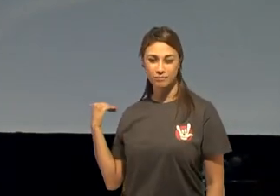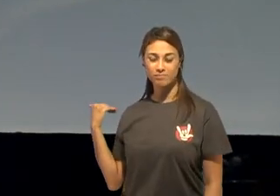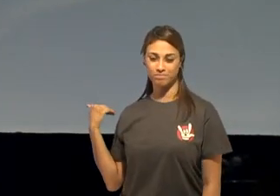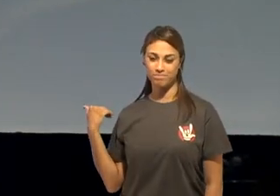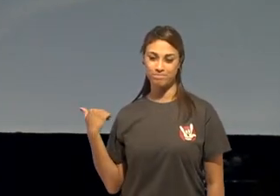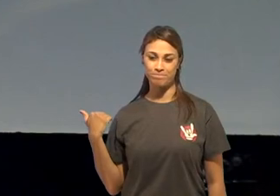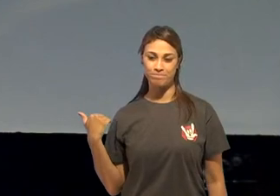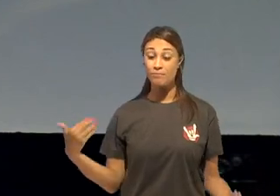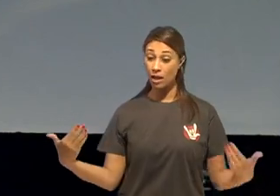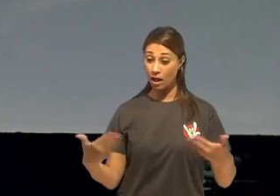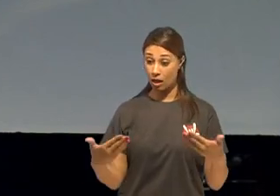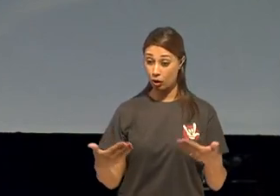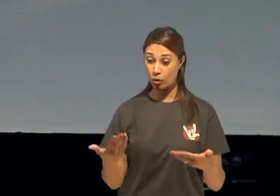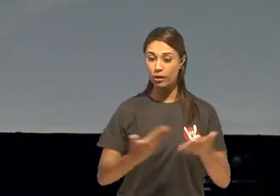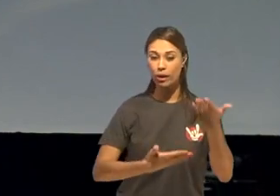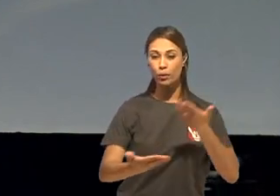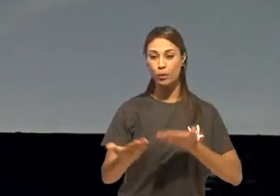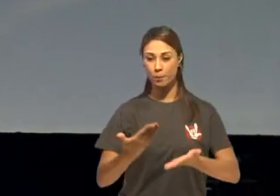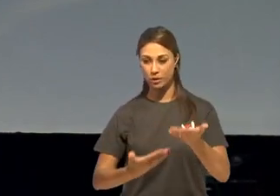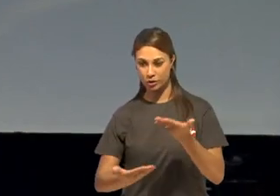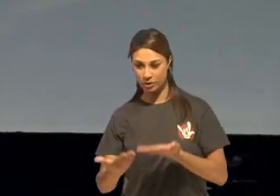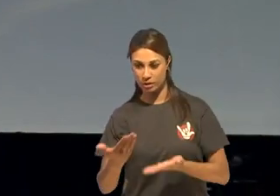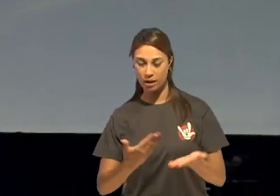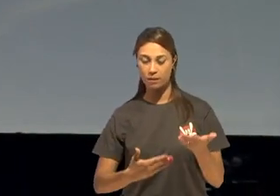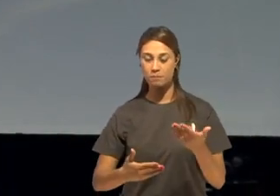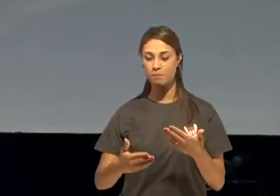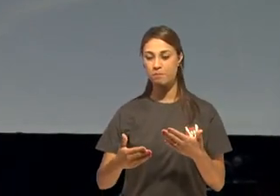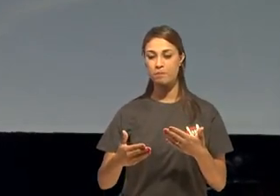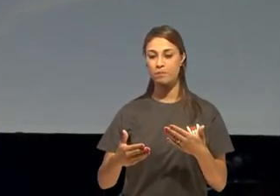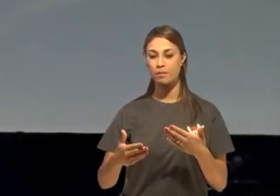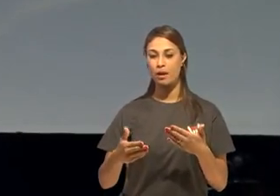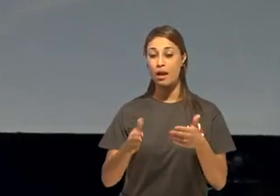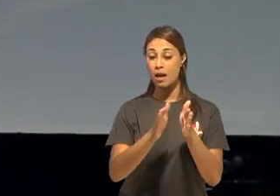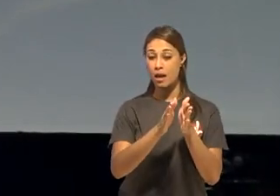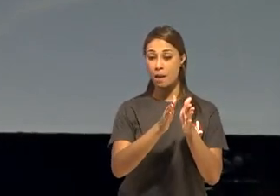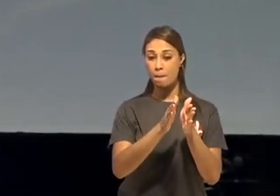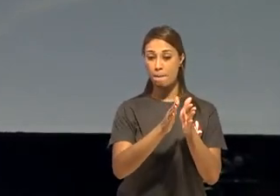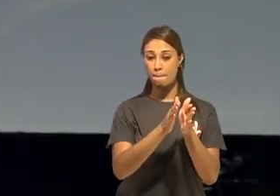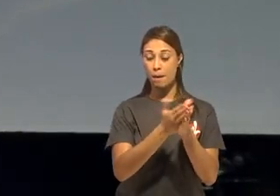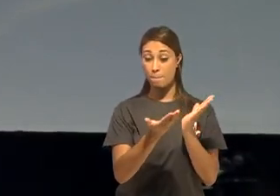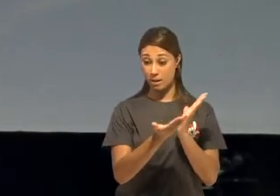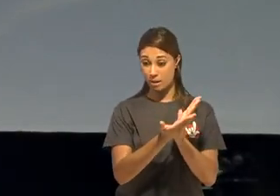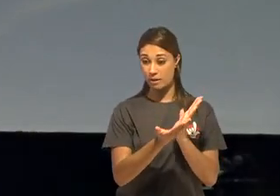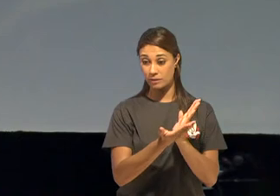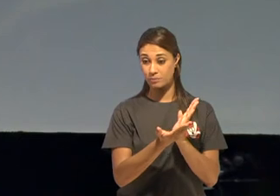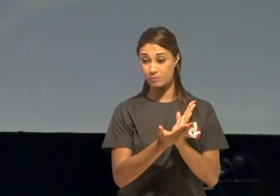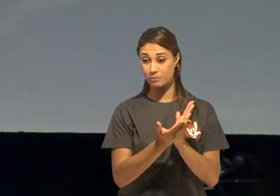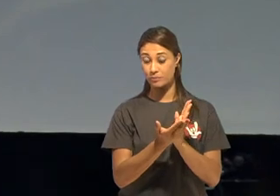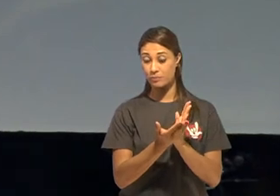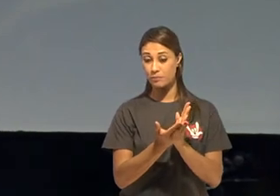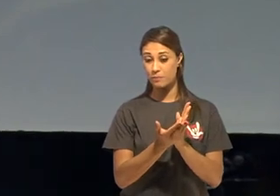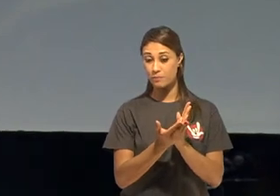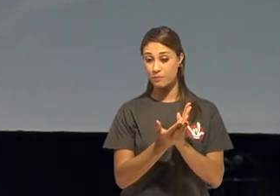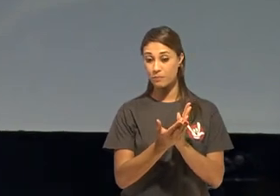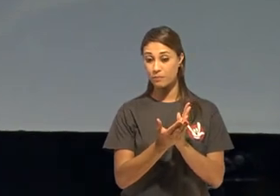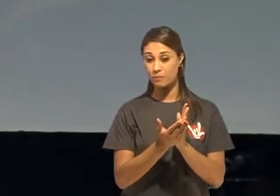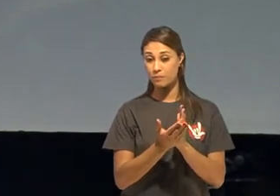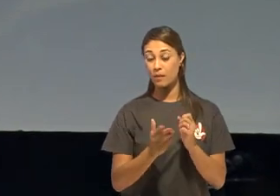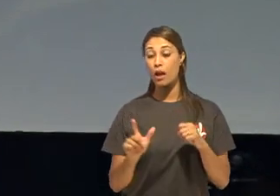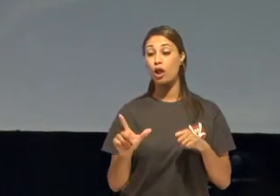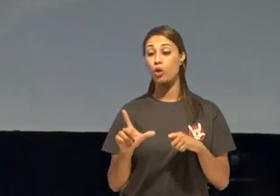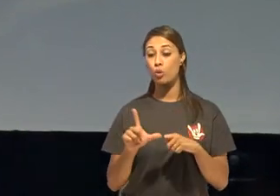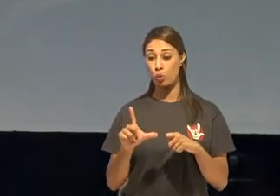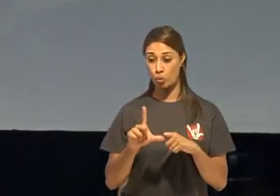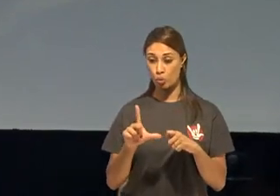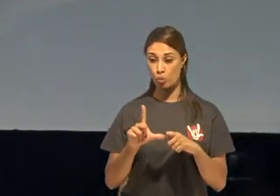Lucas 13, do versículo 6 ao versículo 8 ou 9. Você pode abrir aí na sua